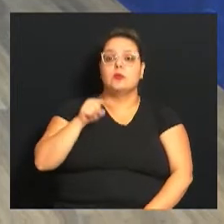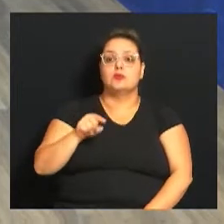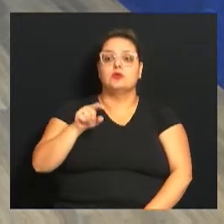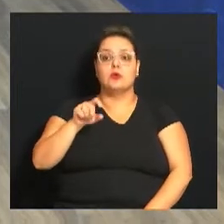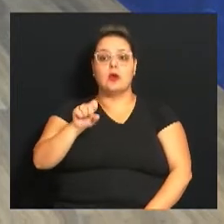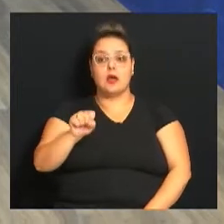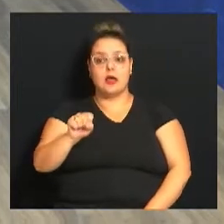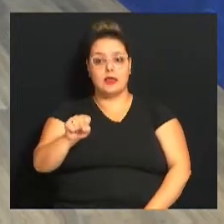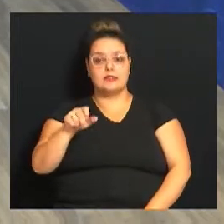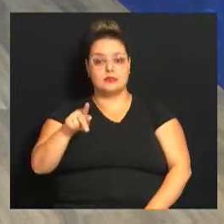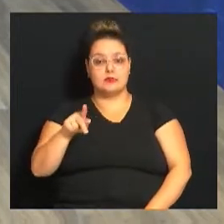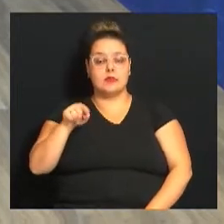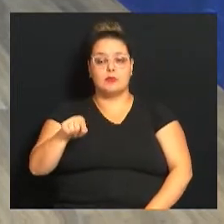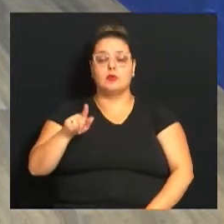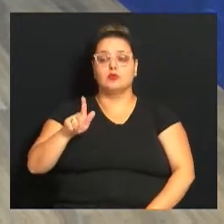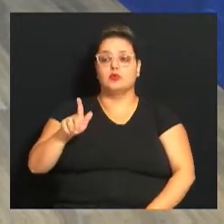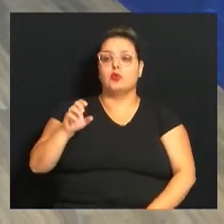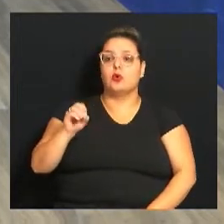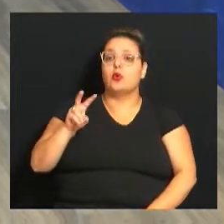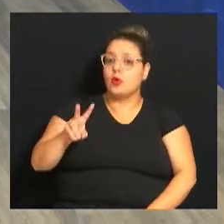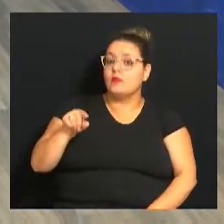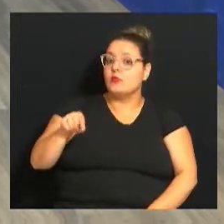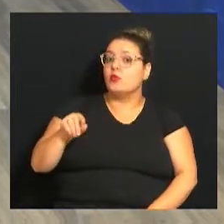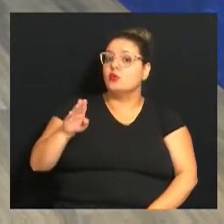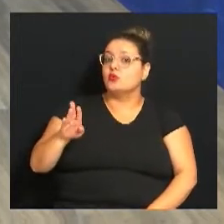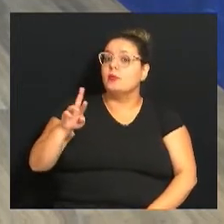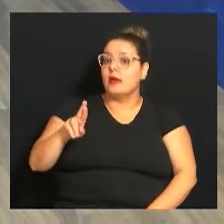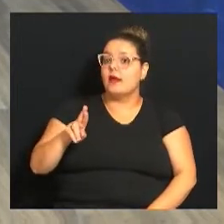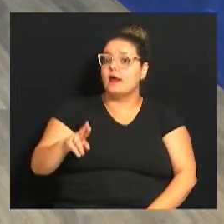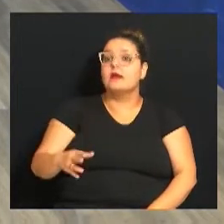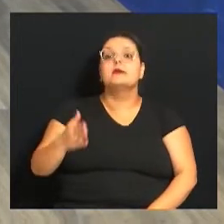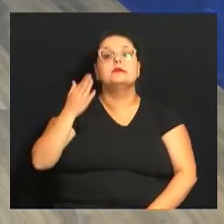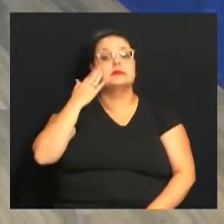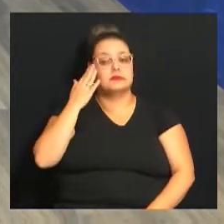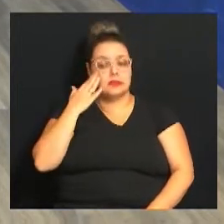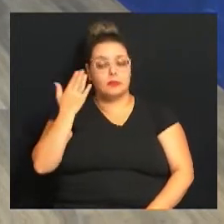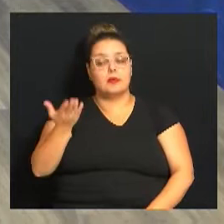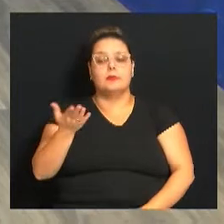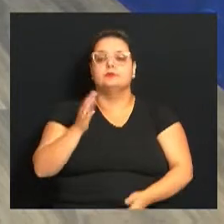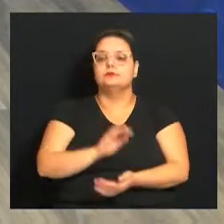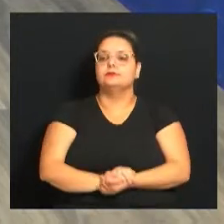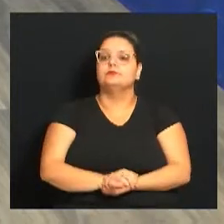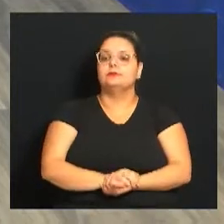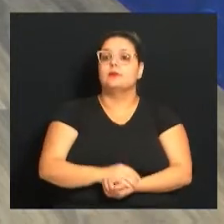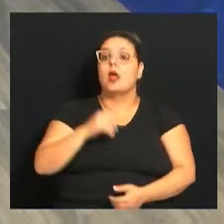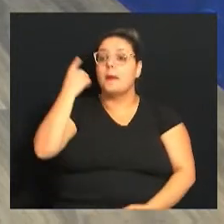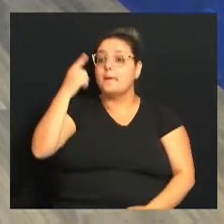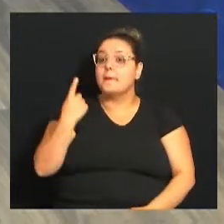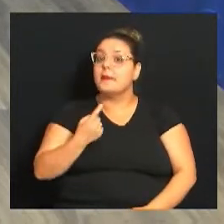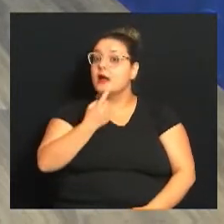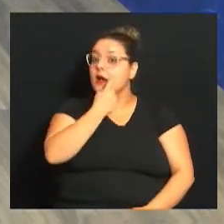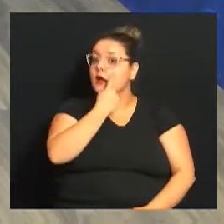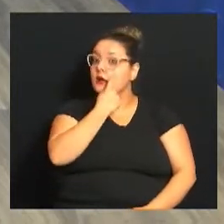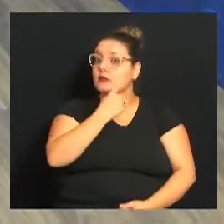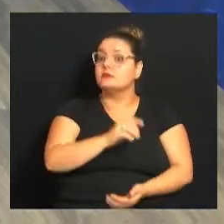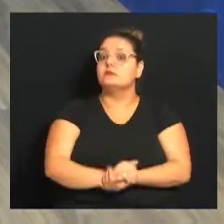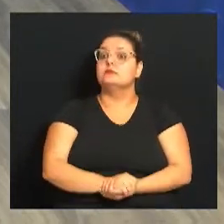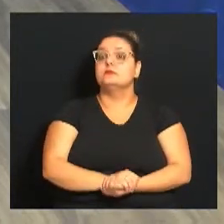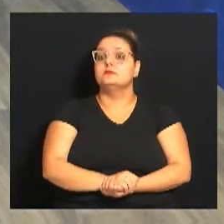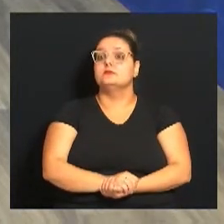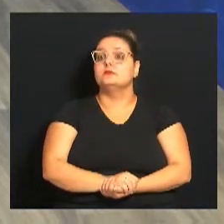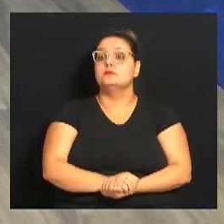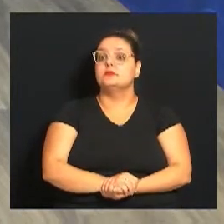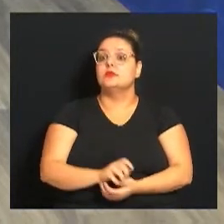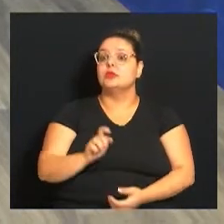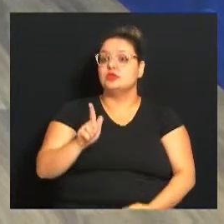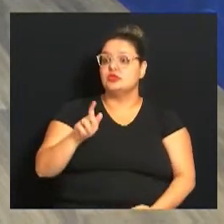Vacina.campinas.sp.gov.br é o site para você poder acessar e ficar aí atualizado. Mina Abreu, Mata Santa Genebra está com vaga de estágio para